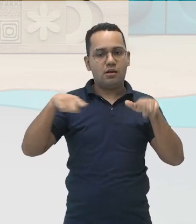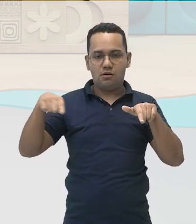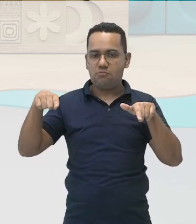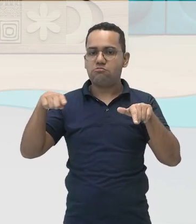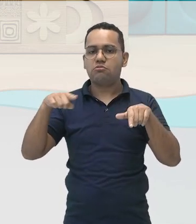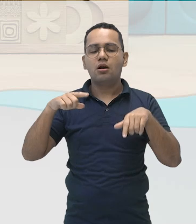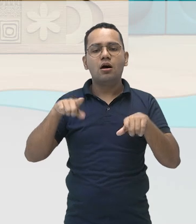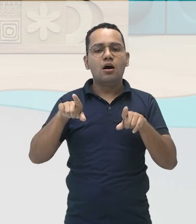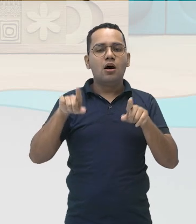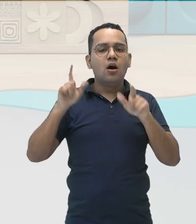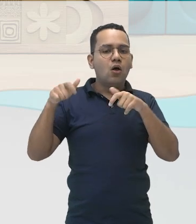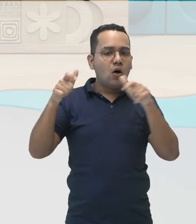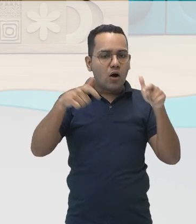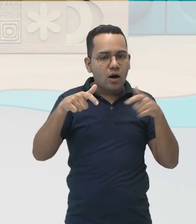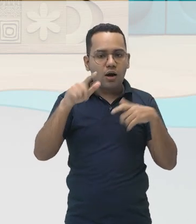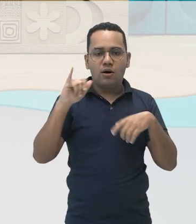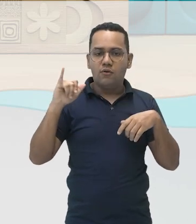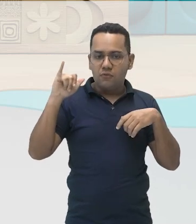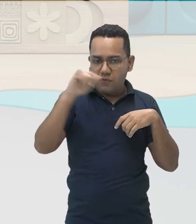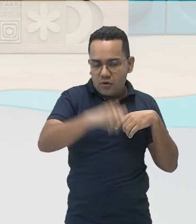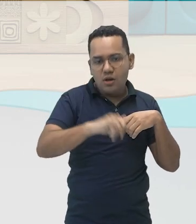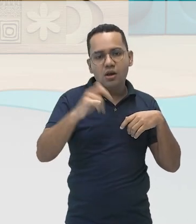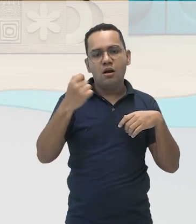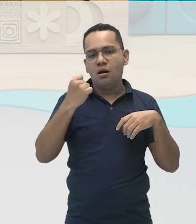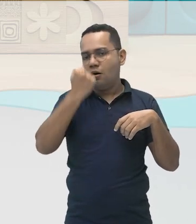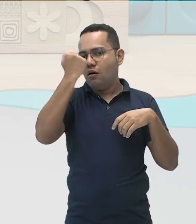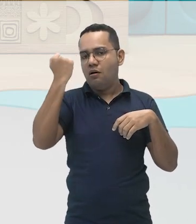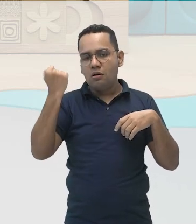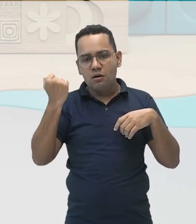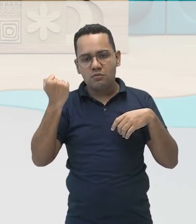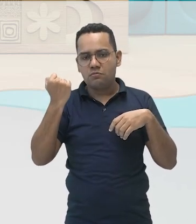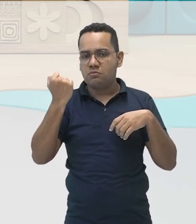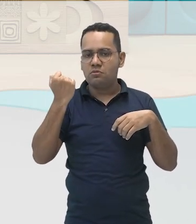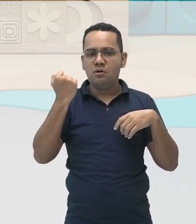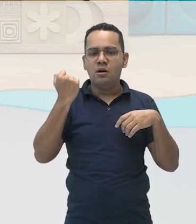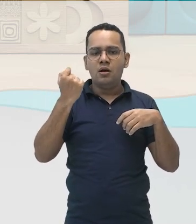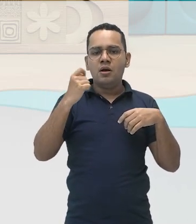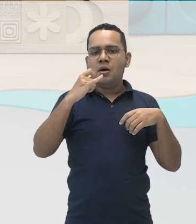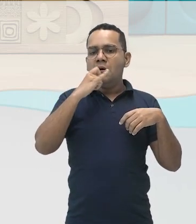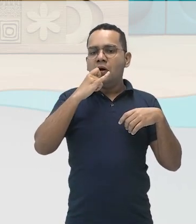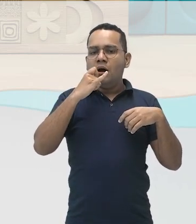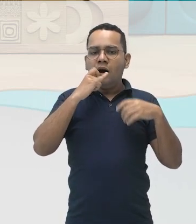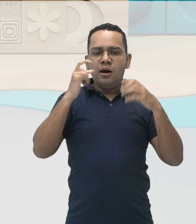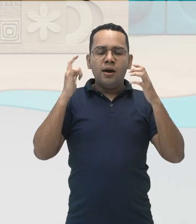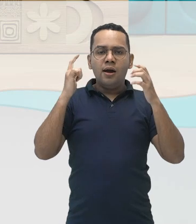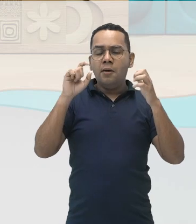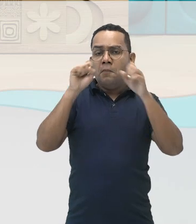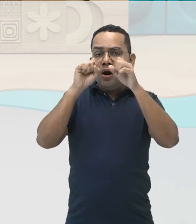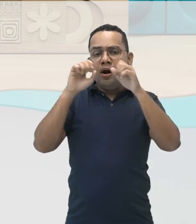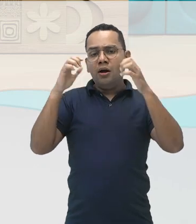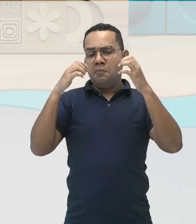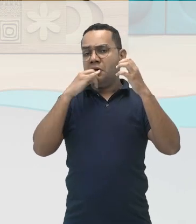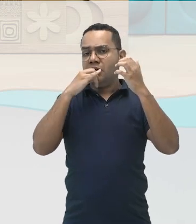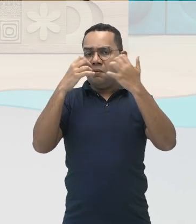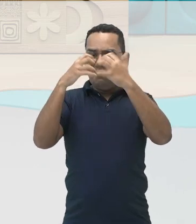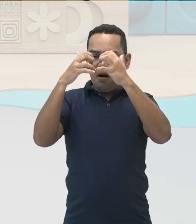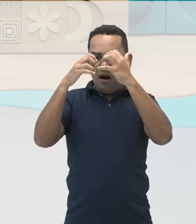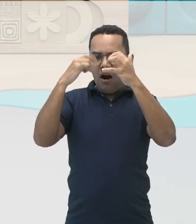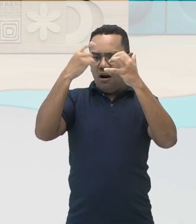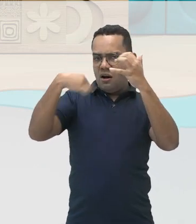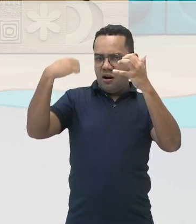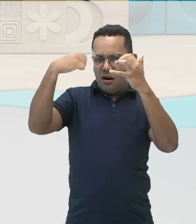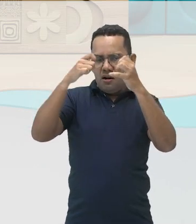avião, contusão, corpo estranho, fratura da base do crânio, que é aquilo que eu acabei de falar para vocês através de um acidente, por